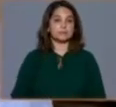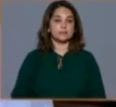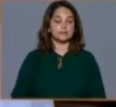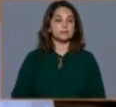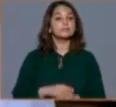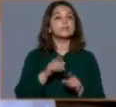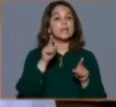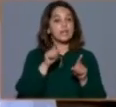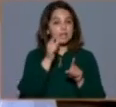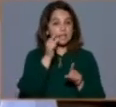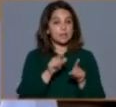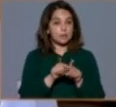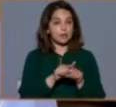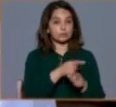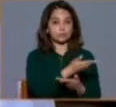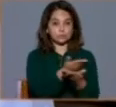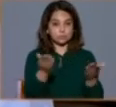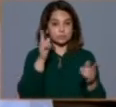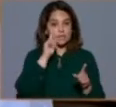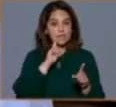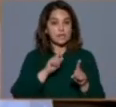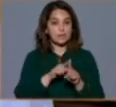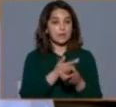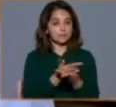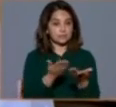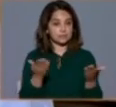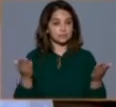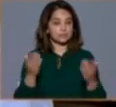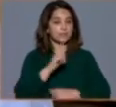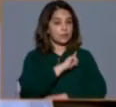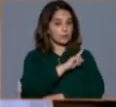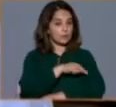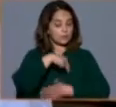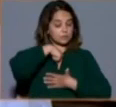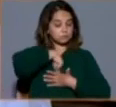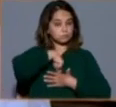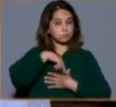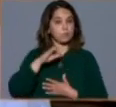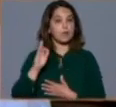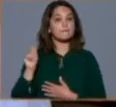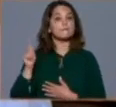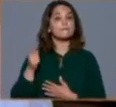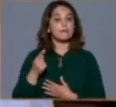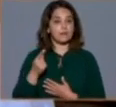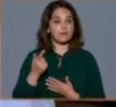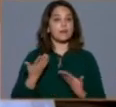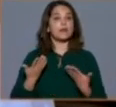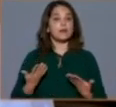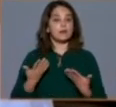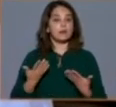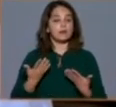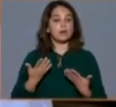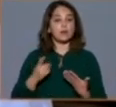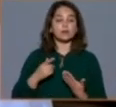Caríssimos irmãos e irmãs, com a força que nos vem da fé, façamos subir até ao Pai